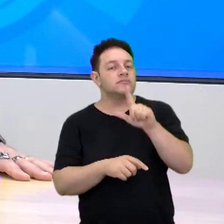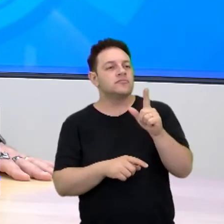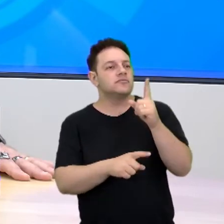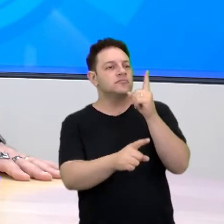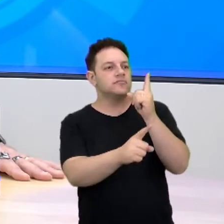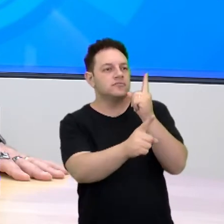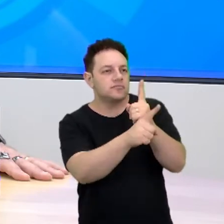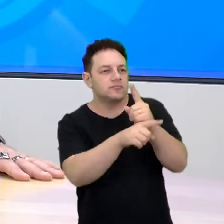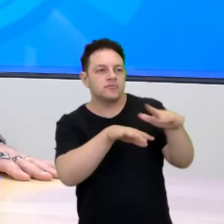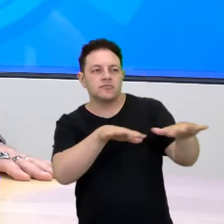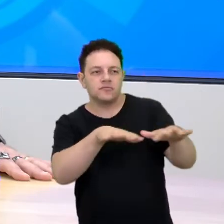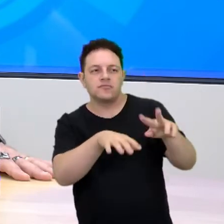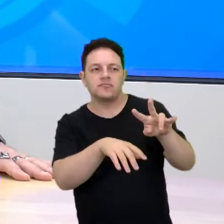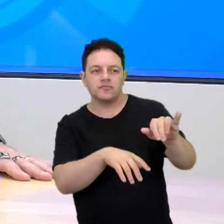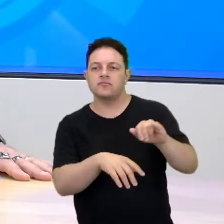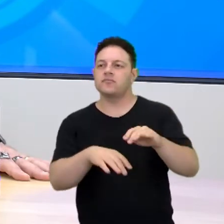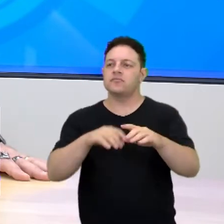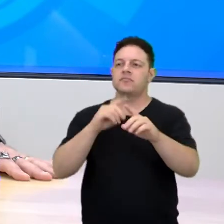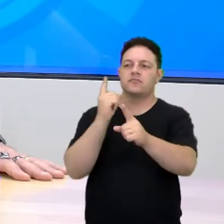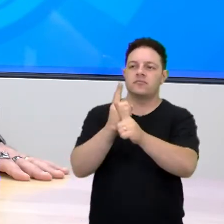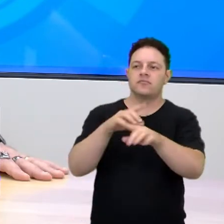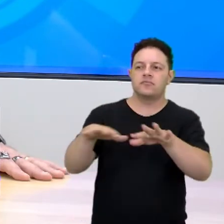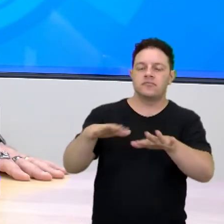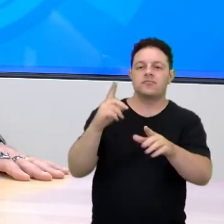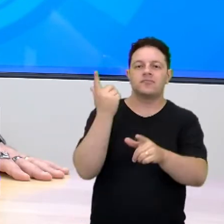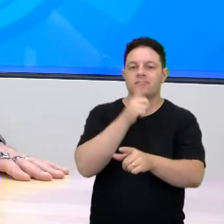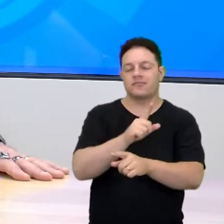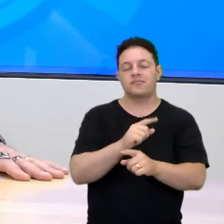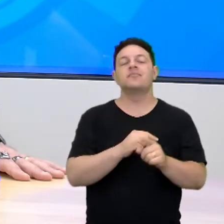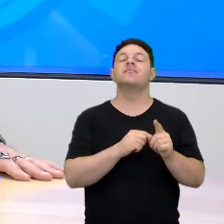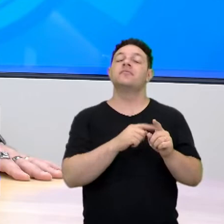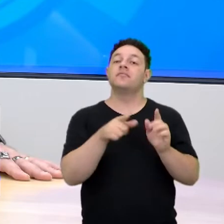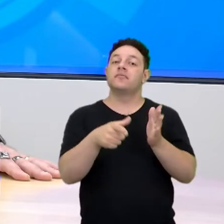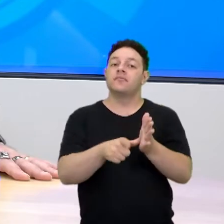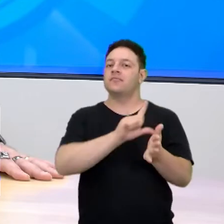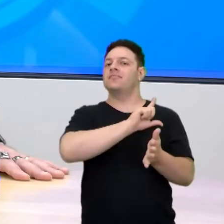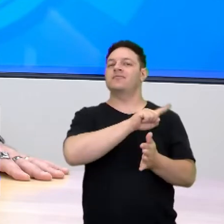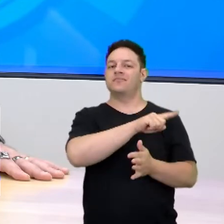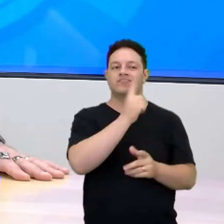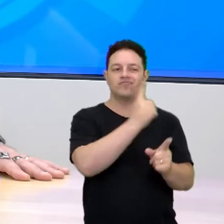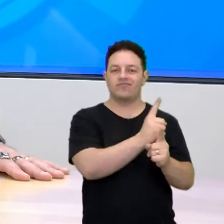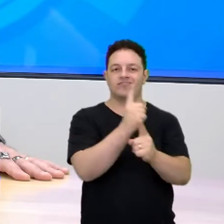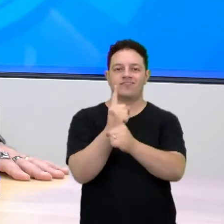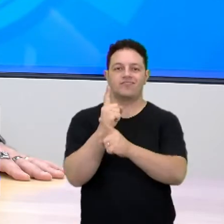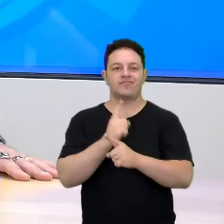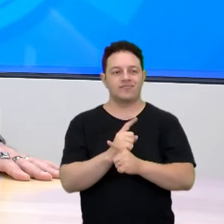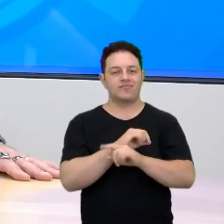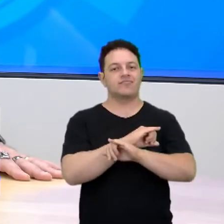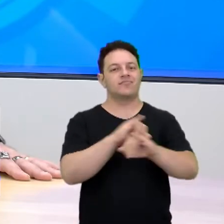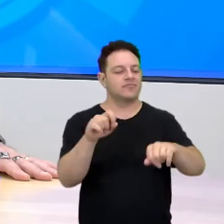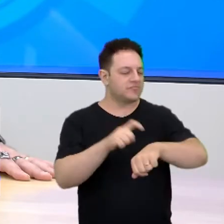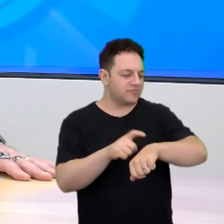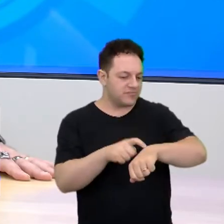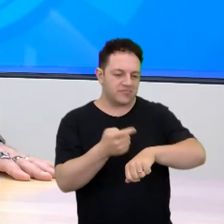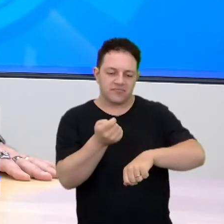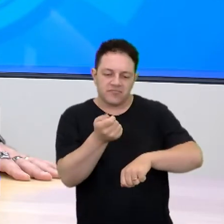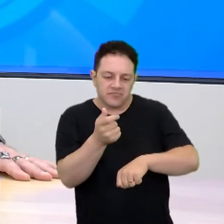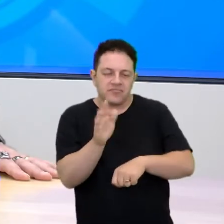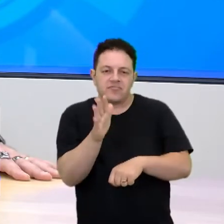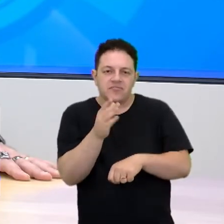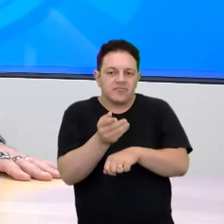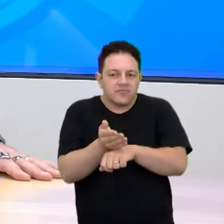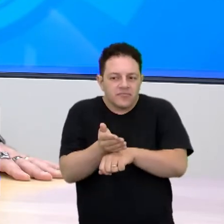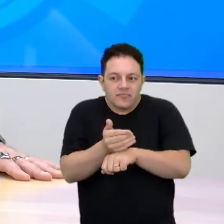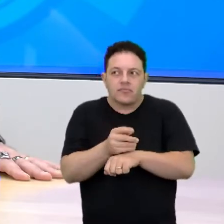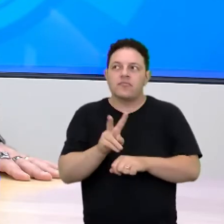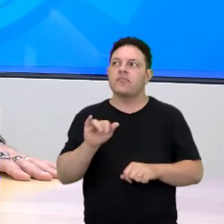né, observados aí por Zhang Yang, né? E até previstos, né? Em segundos, né? Antes aí